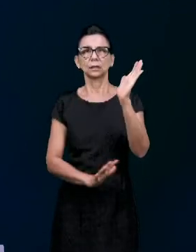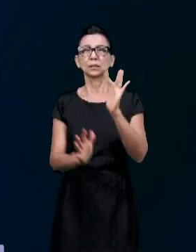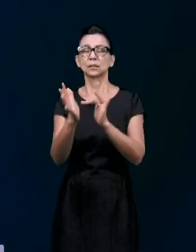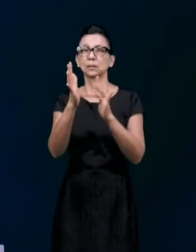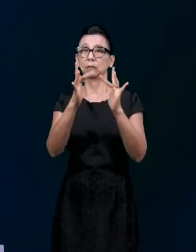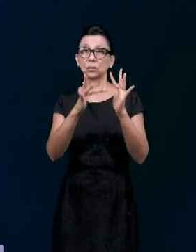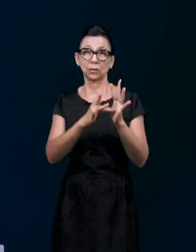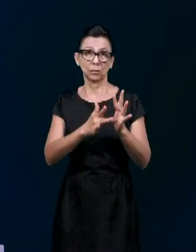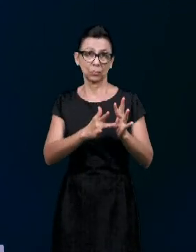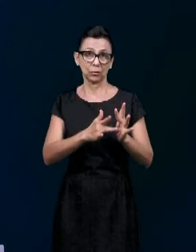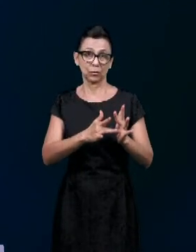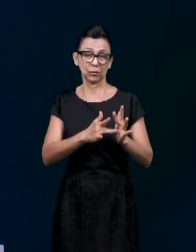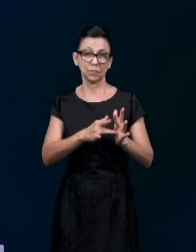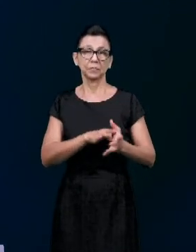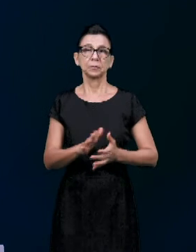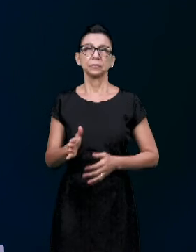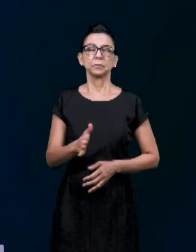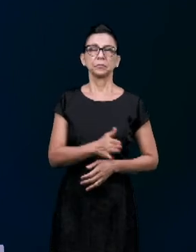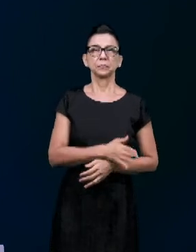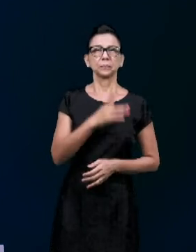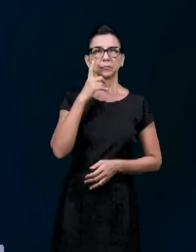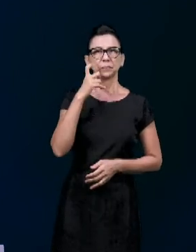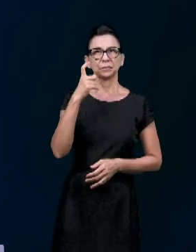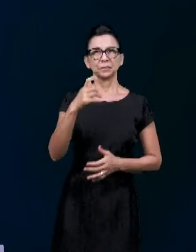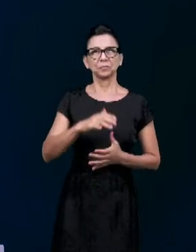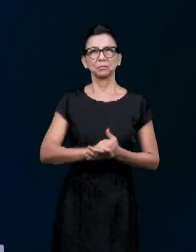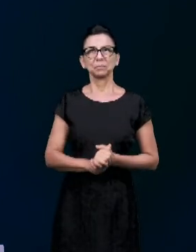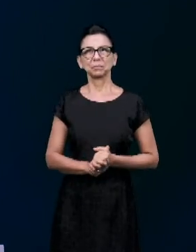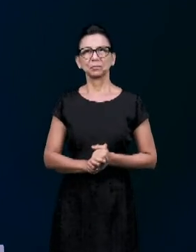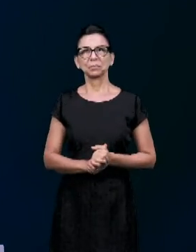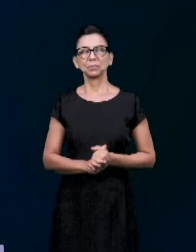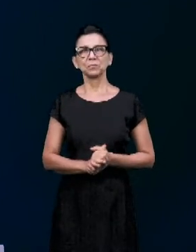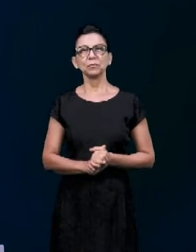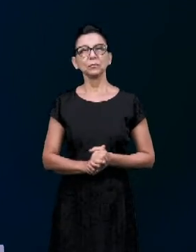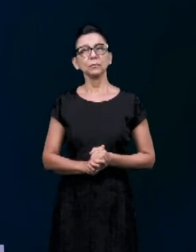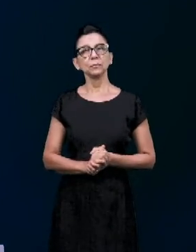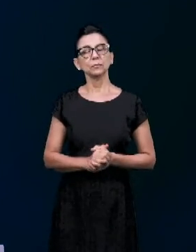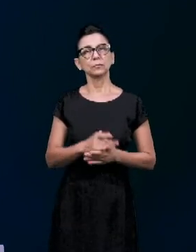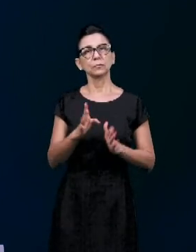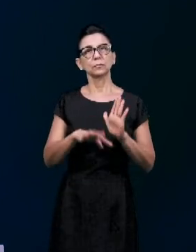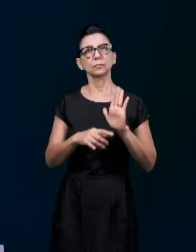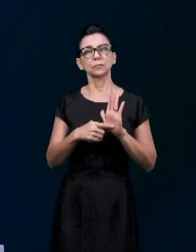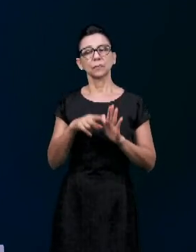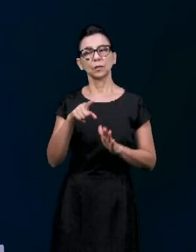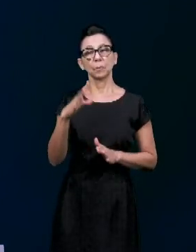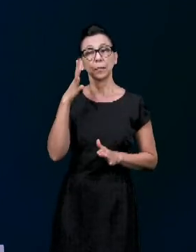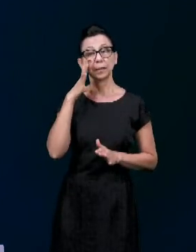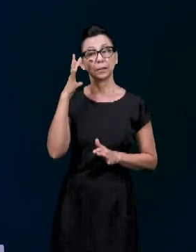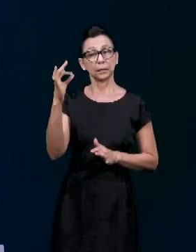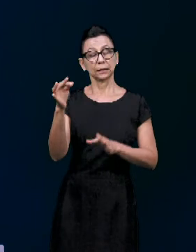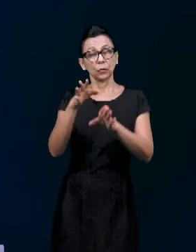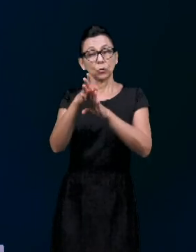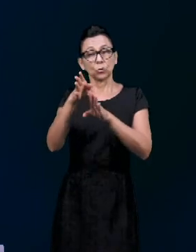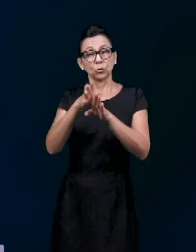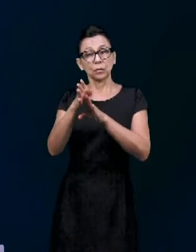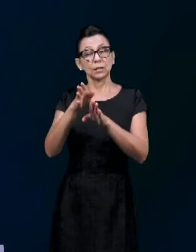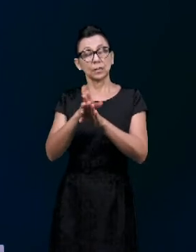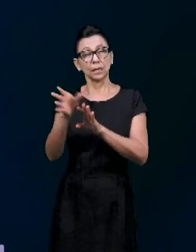Deus. Interessante que o versículo 6 nos diz o seguinte: quem tem ouvidos ouça o que o Espírito diz às igrejas, ou seja, há uma